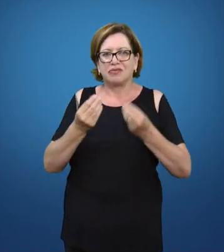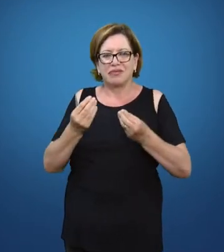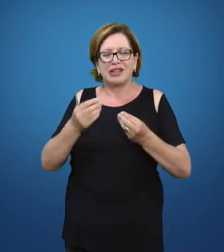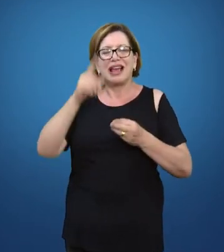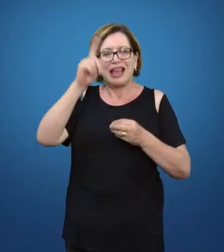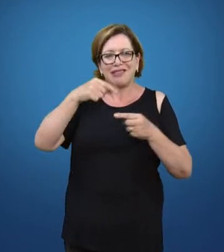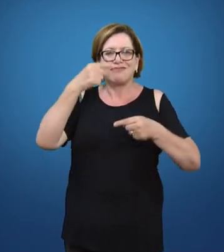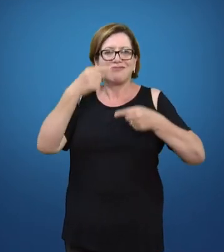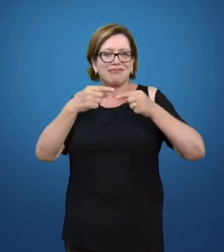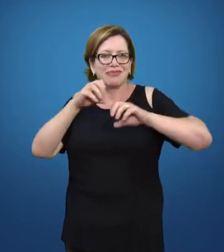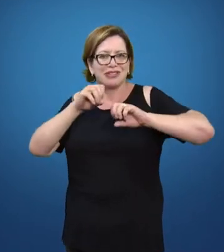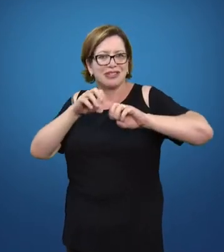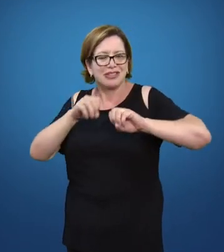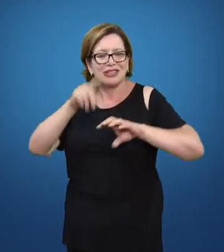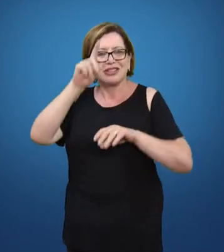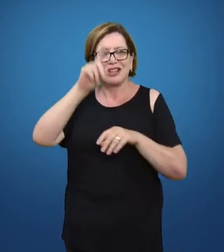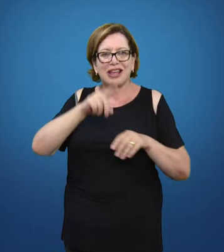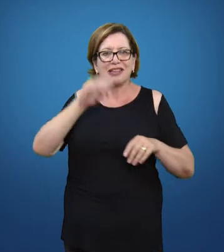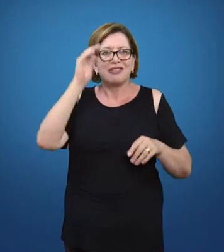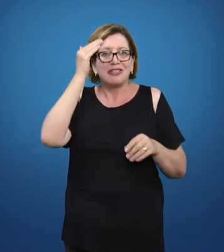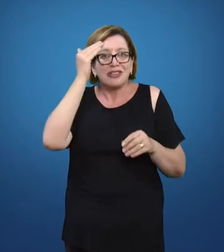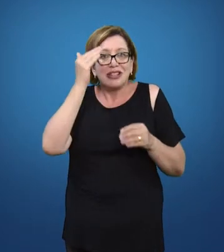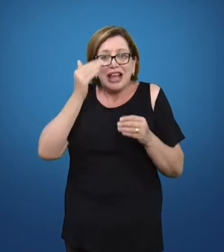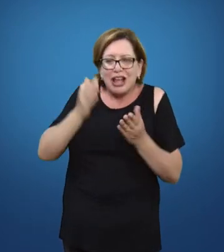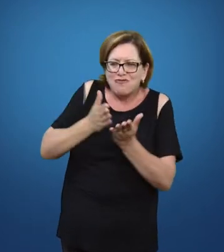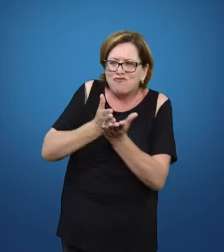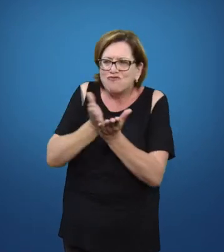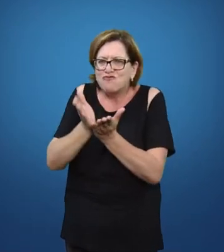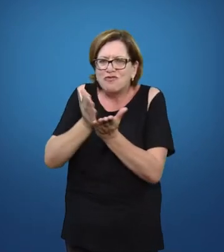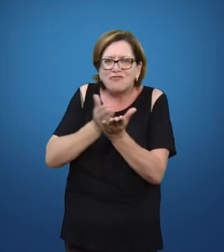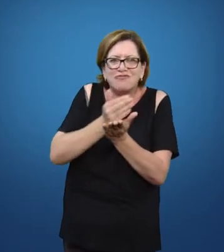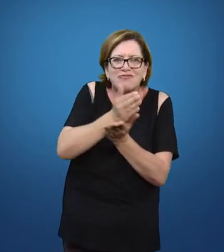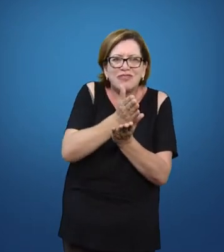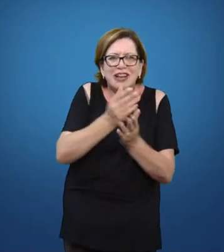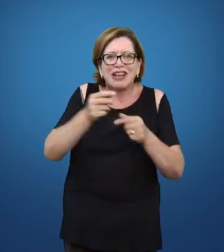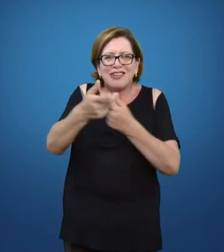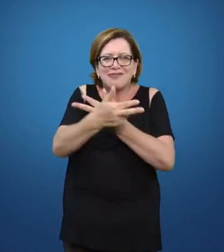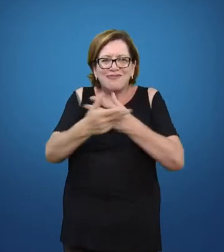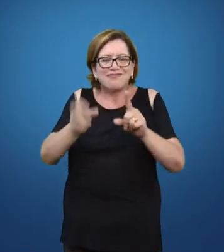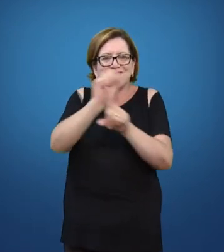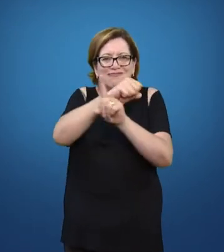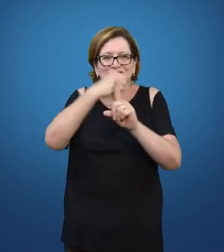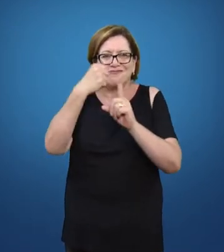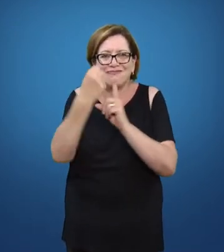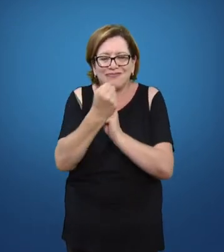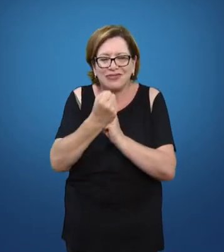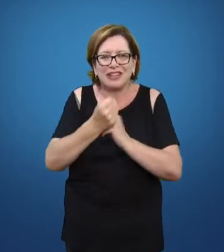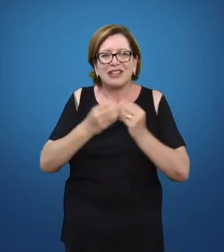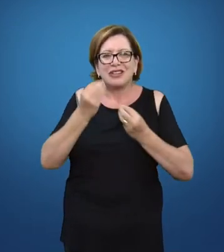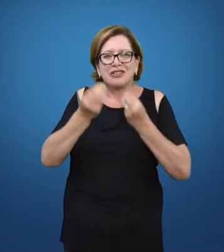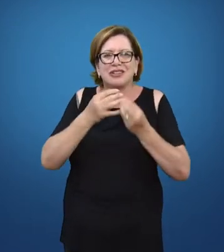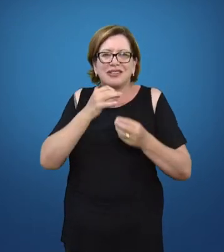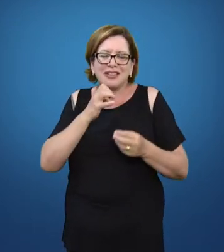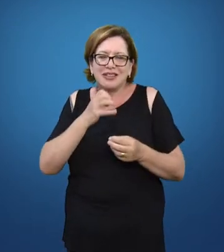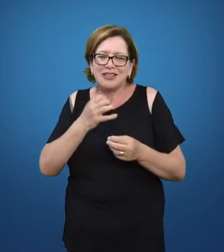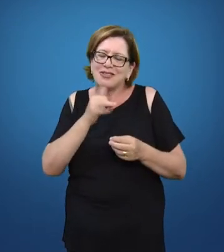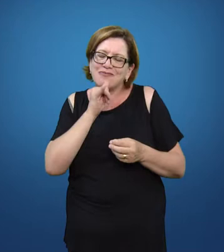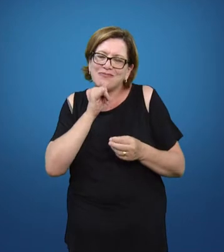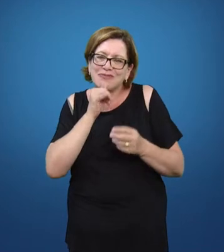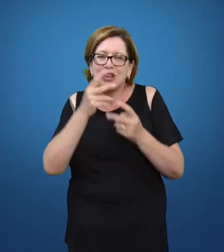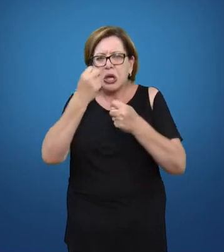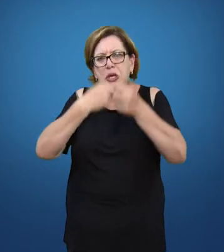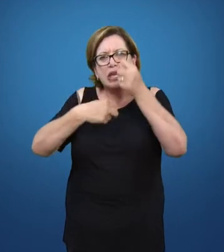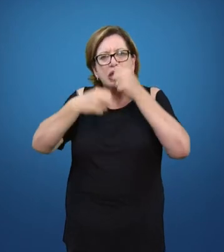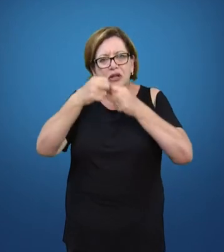educacional ela compreende transitar por vários setores da sociedade a saber a questão econômica